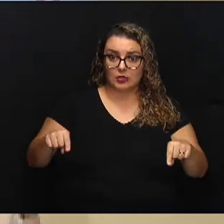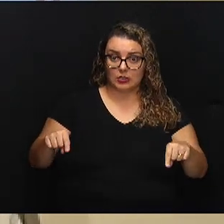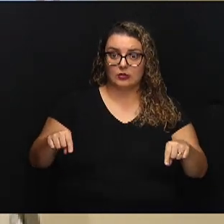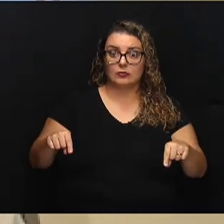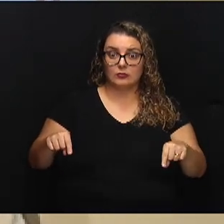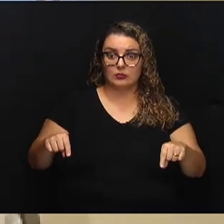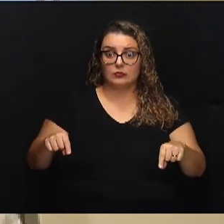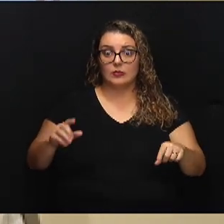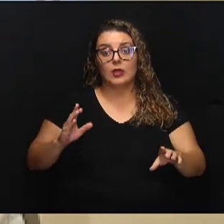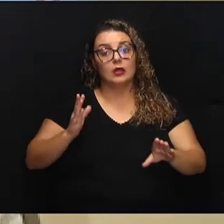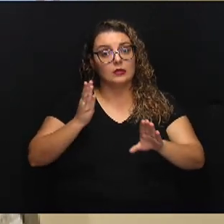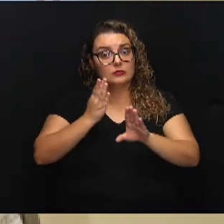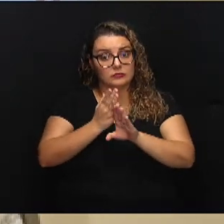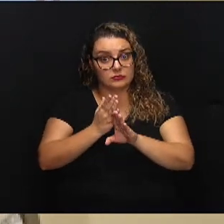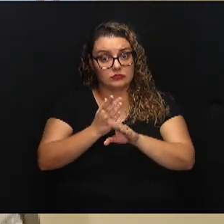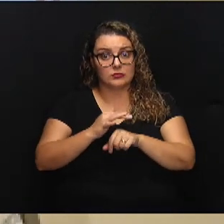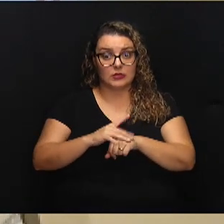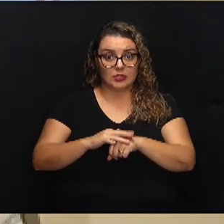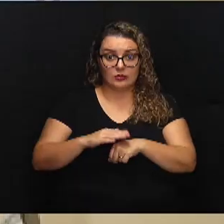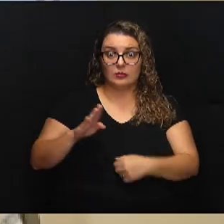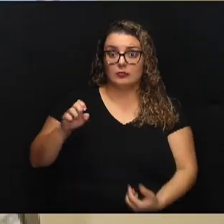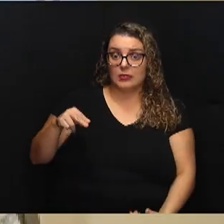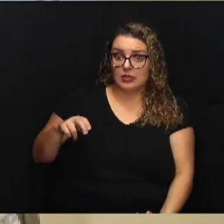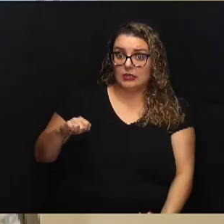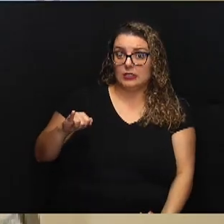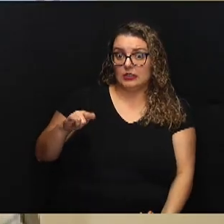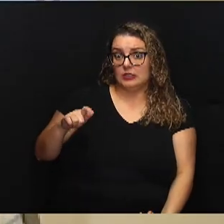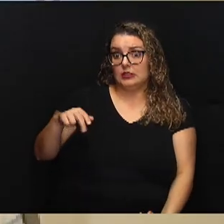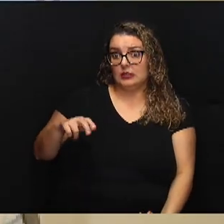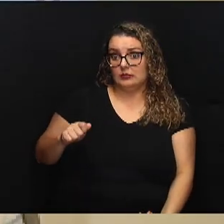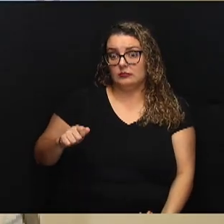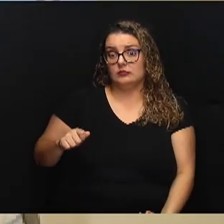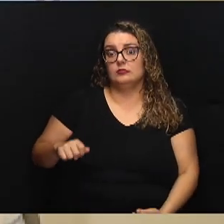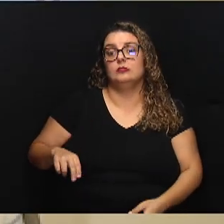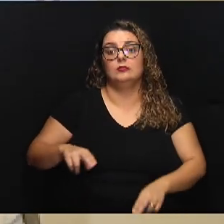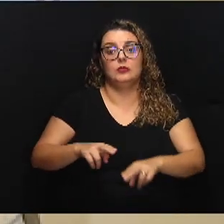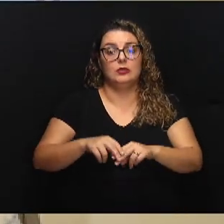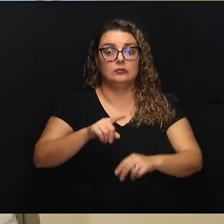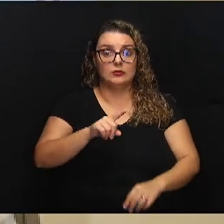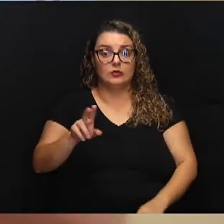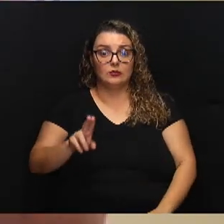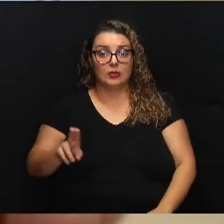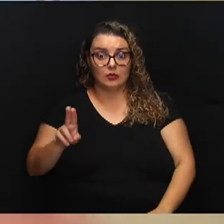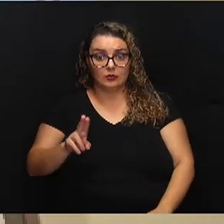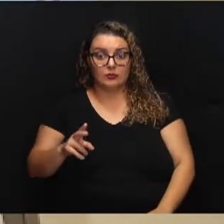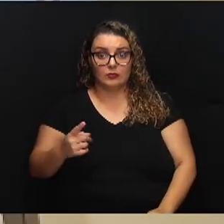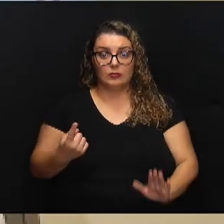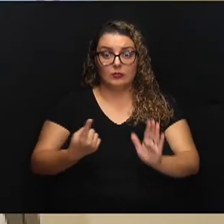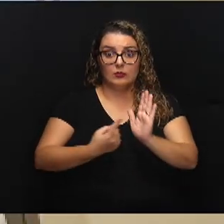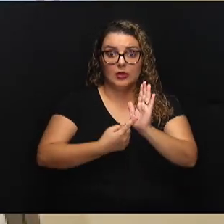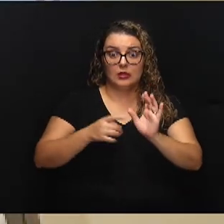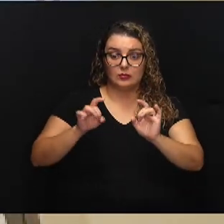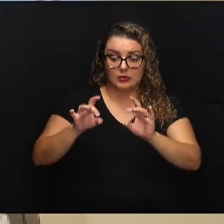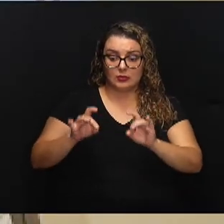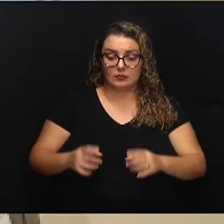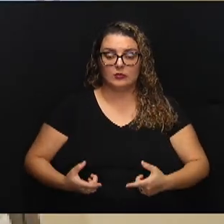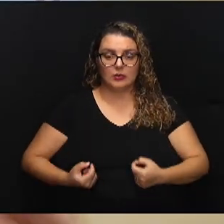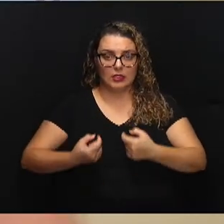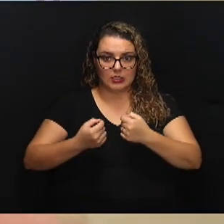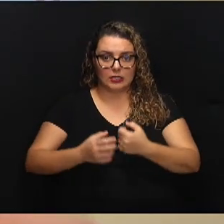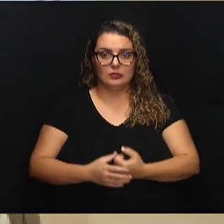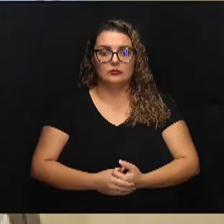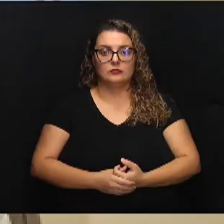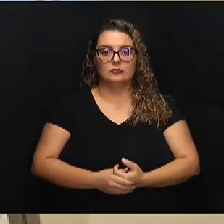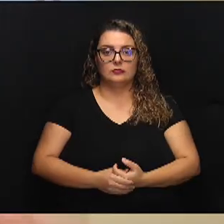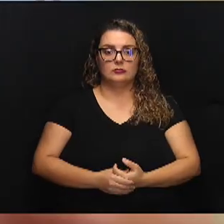serem encontrados em doenças benignas também. Por isso que ele não é utilizado como um marcador específico para câncer. Ele